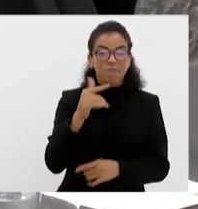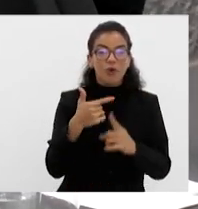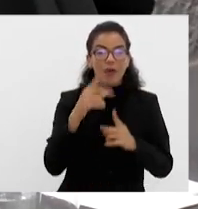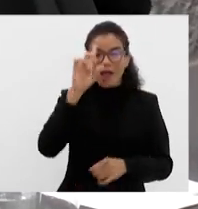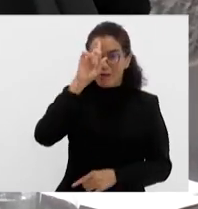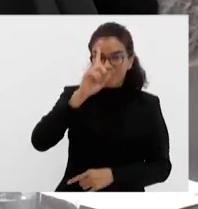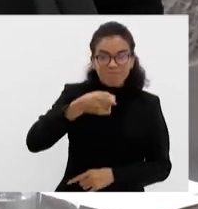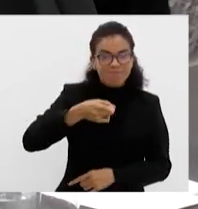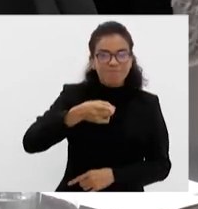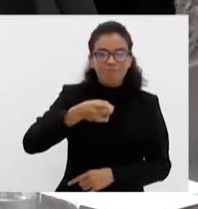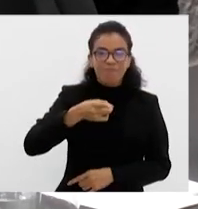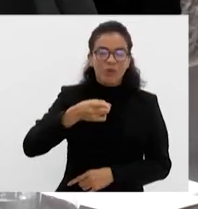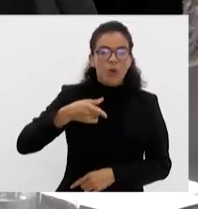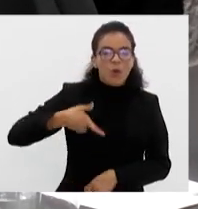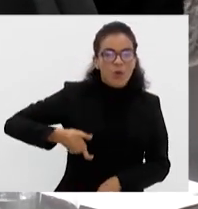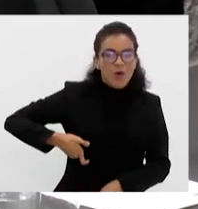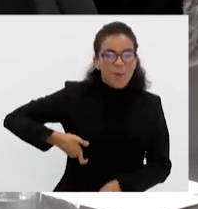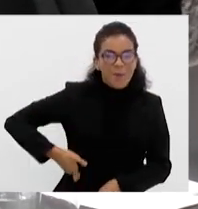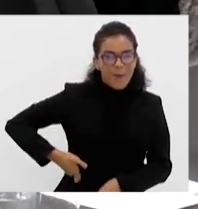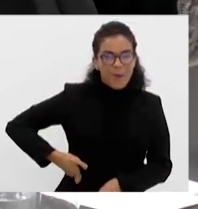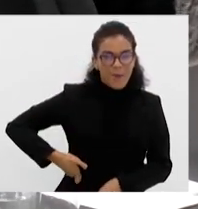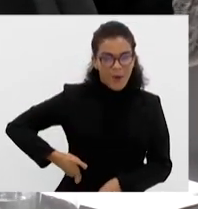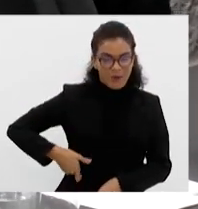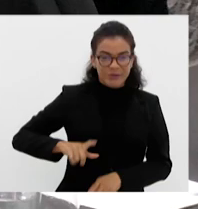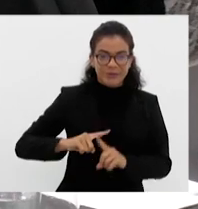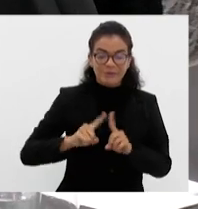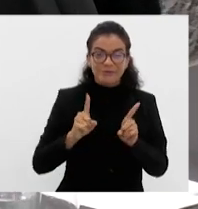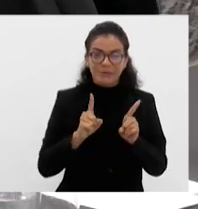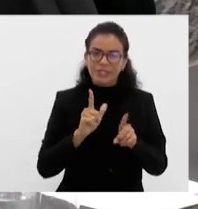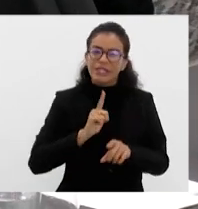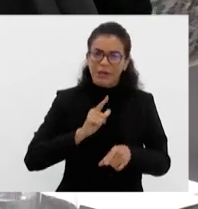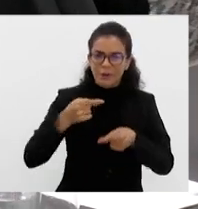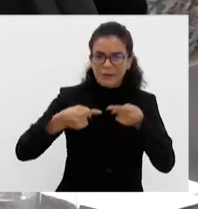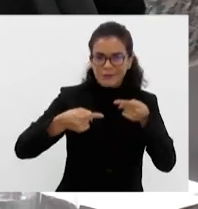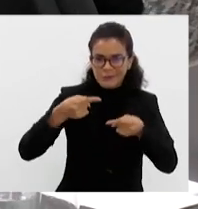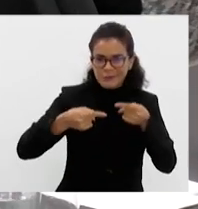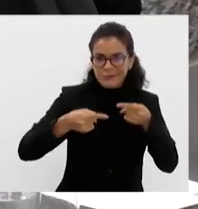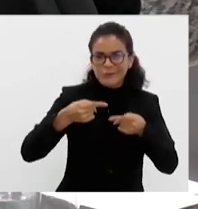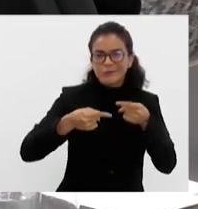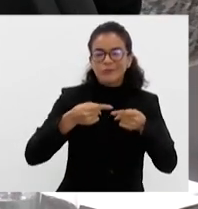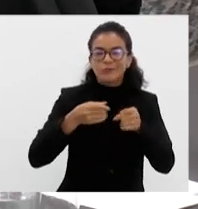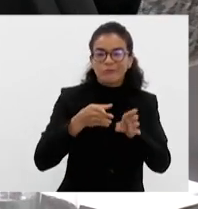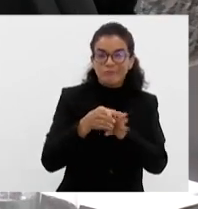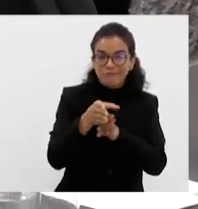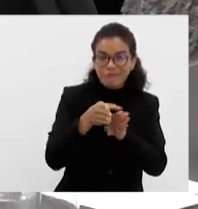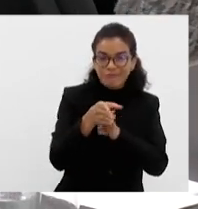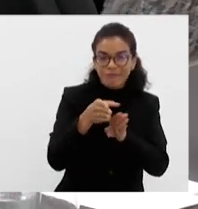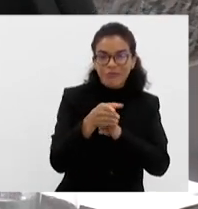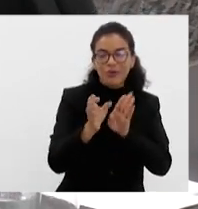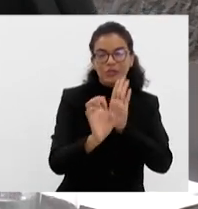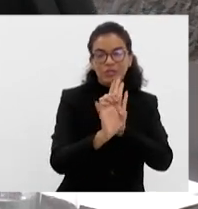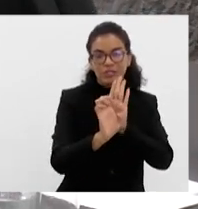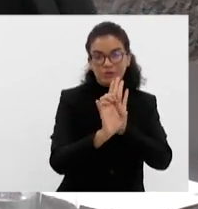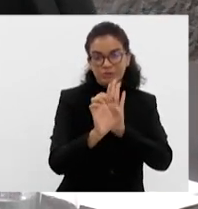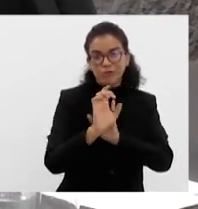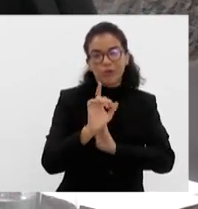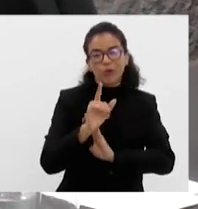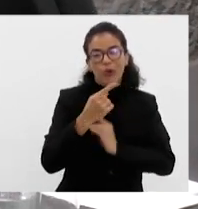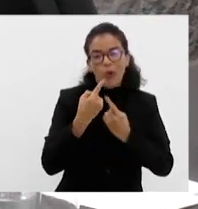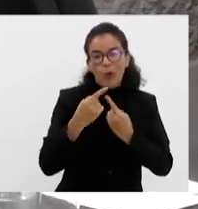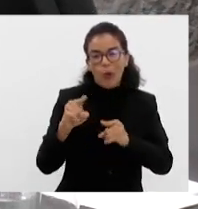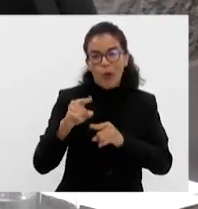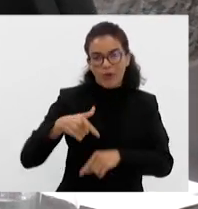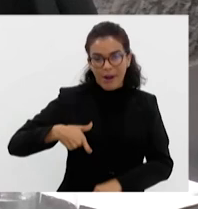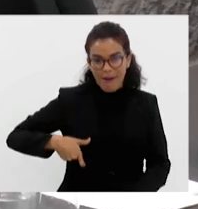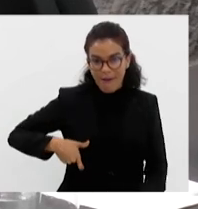determinam porte de arma. Muito embora tenha até uma discussão doutrinária, que na lei do Estatuto do Desarmamento,